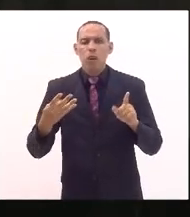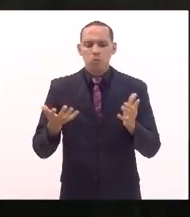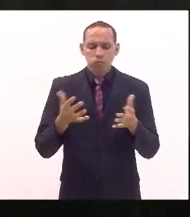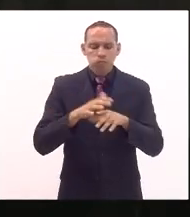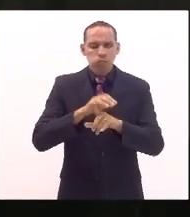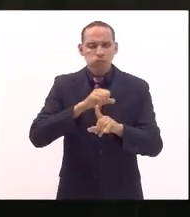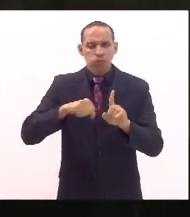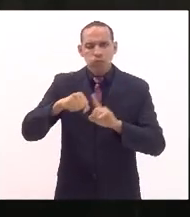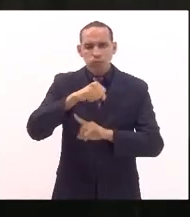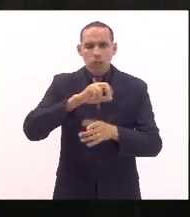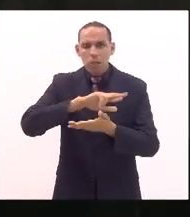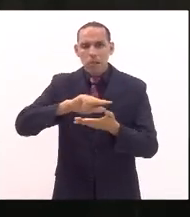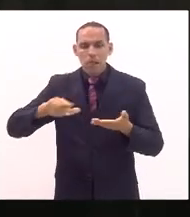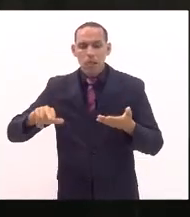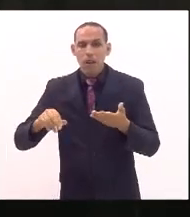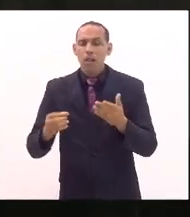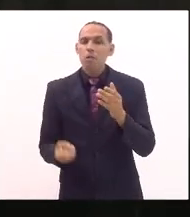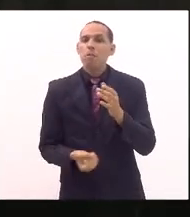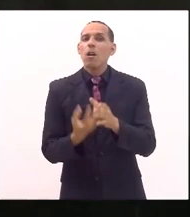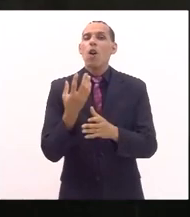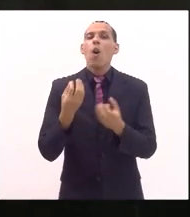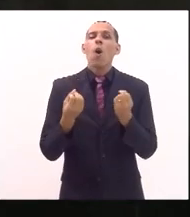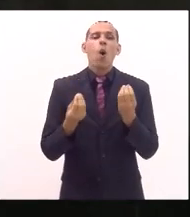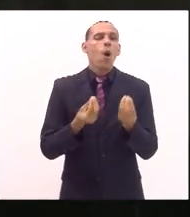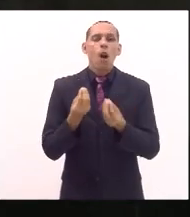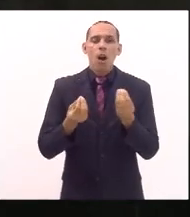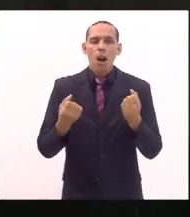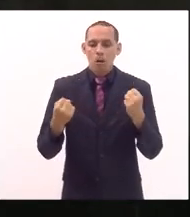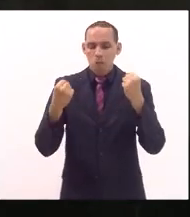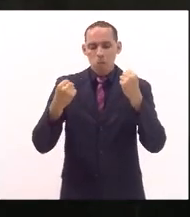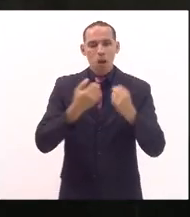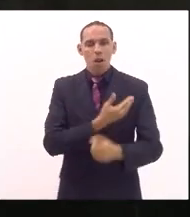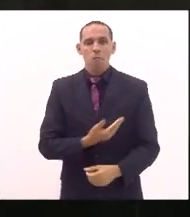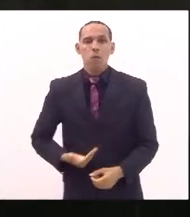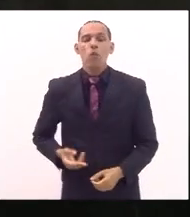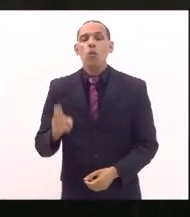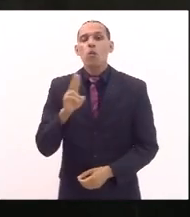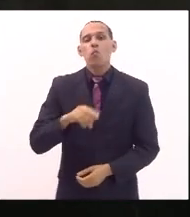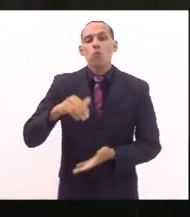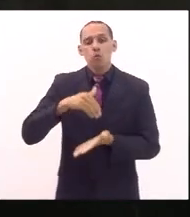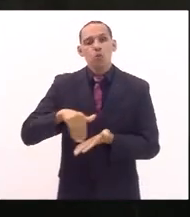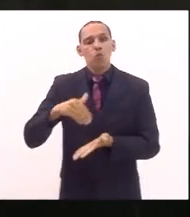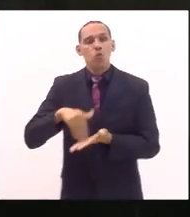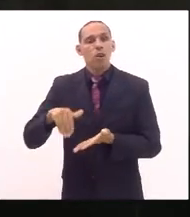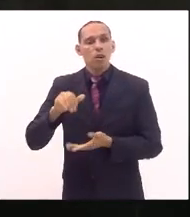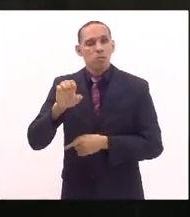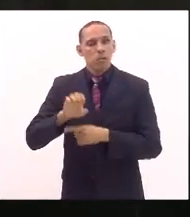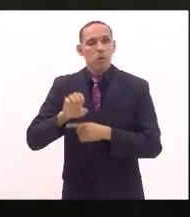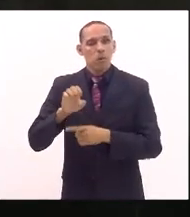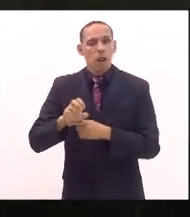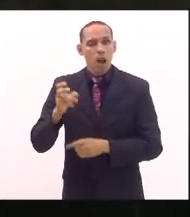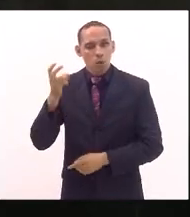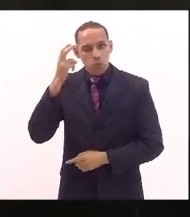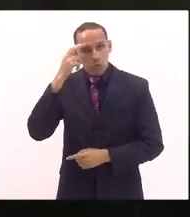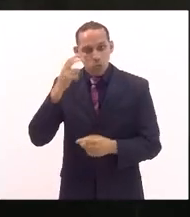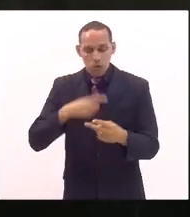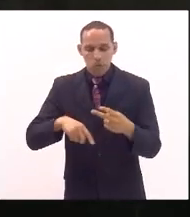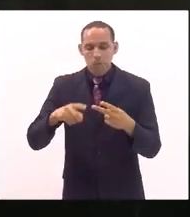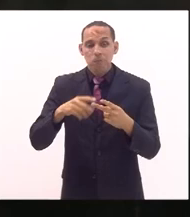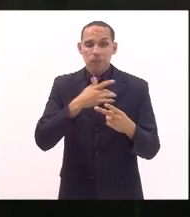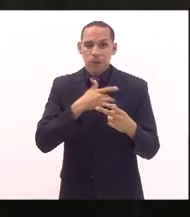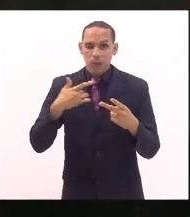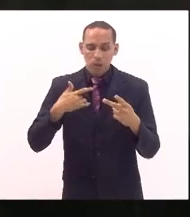diversidade será desenvolvido pelo poder público através das secretarias Estaduais de Cultura